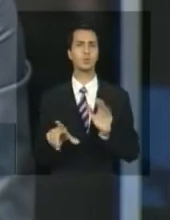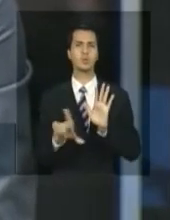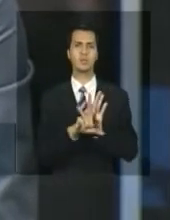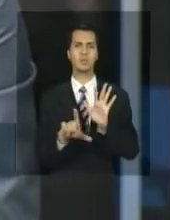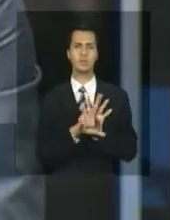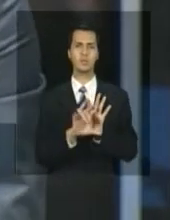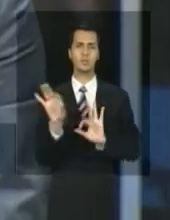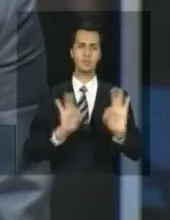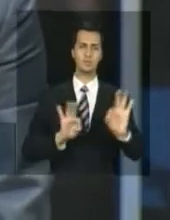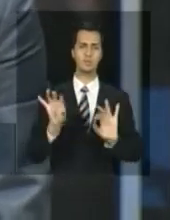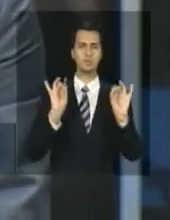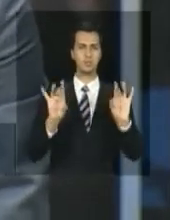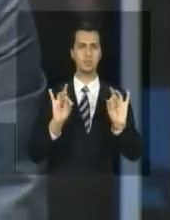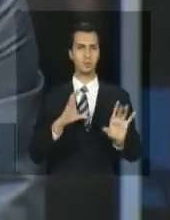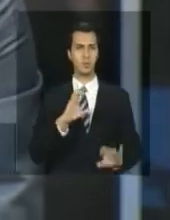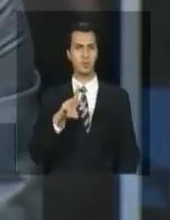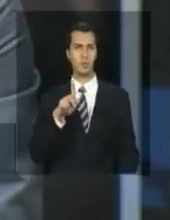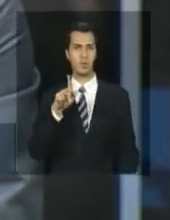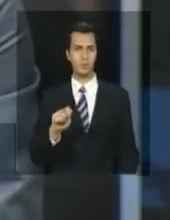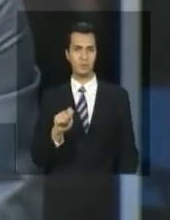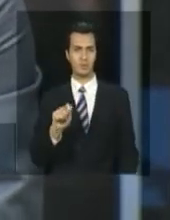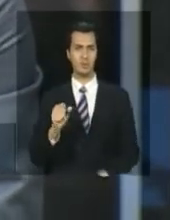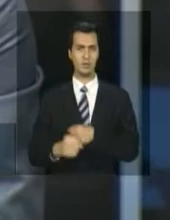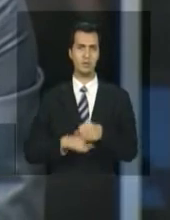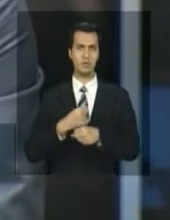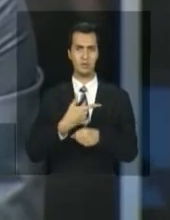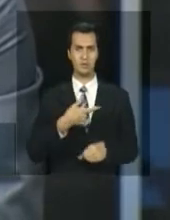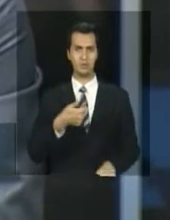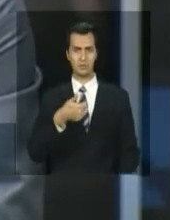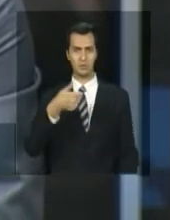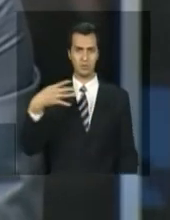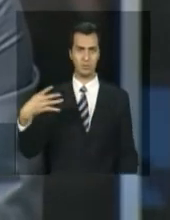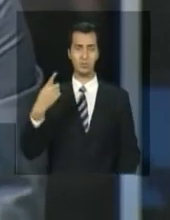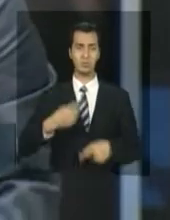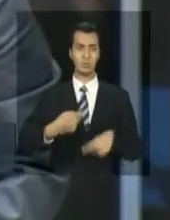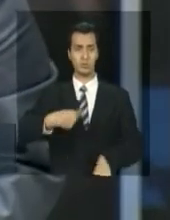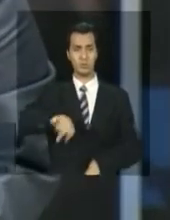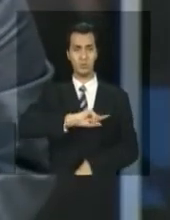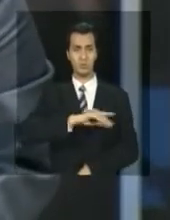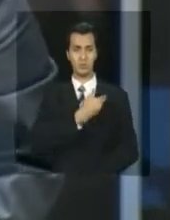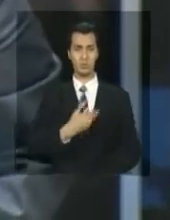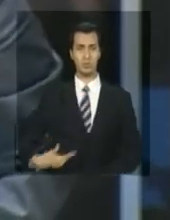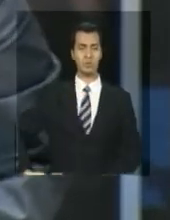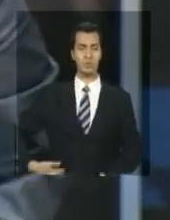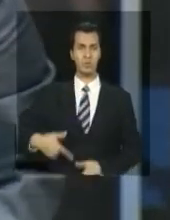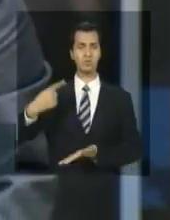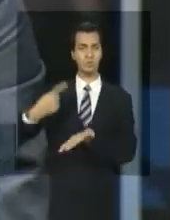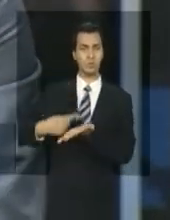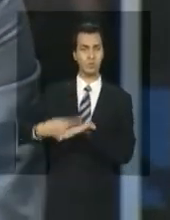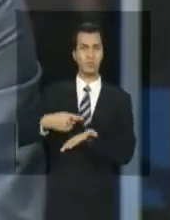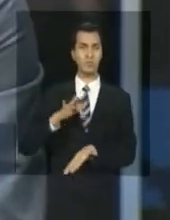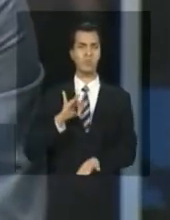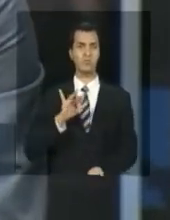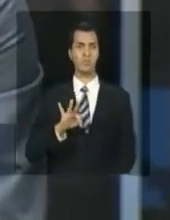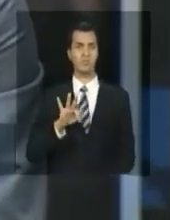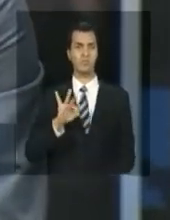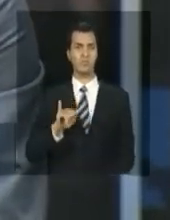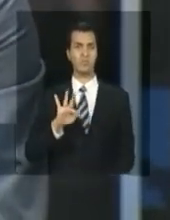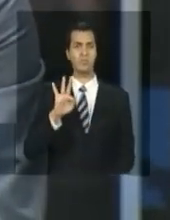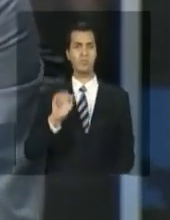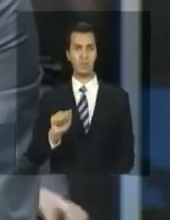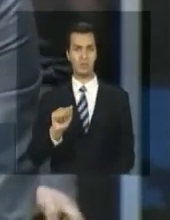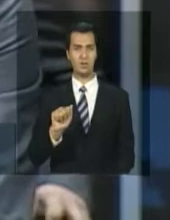legislação necessários ao cumprimento dos compromissos firmados com a FIFA. Todos